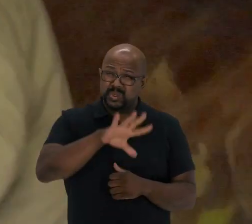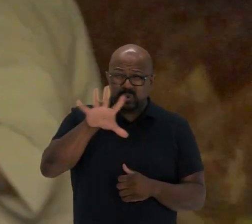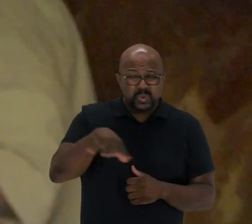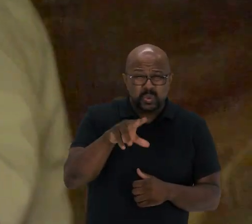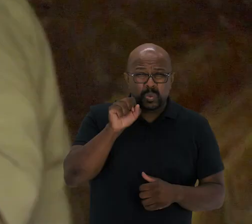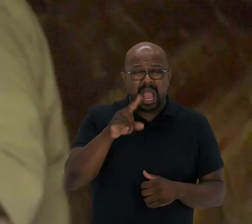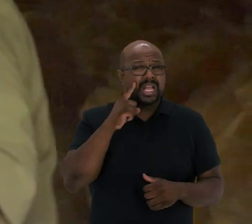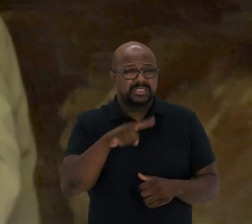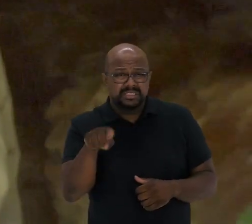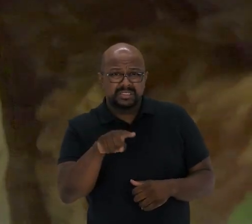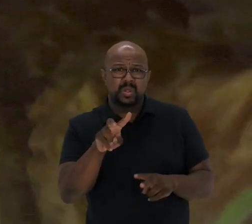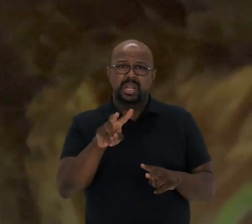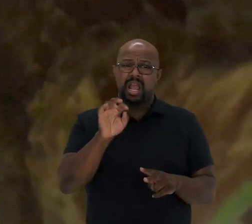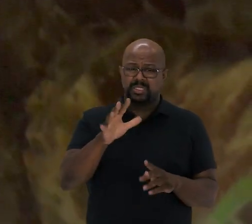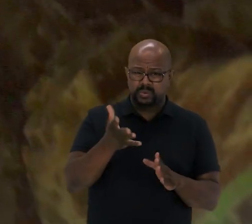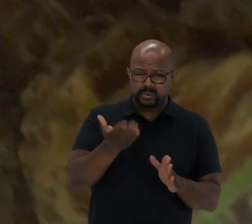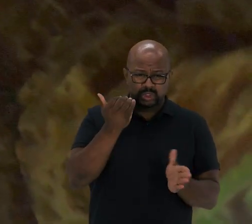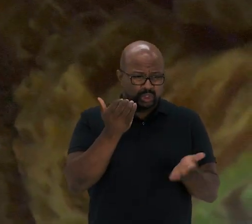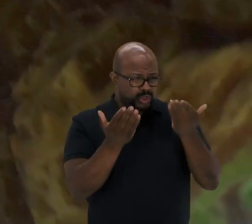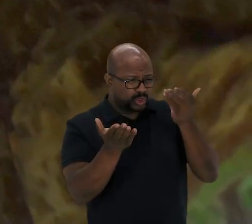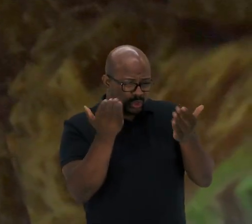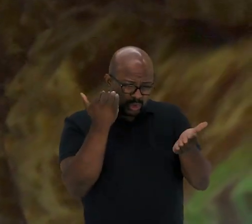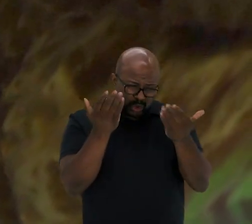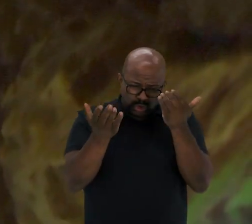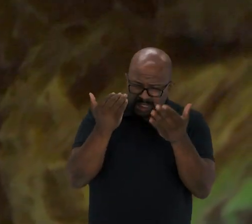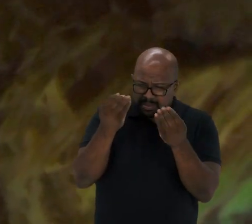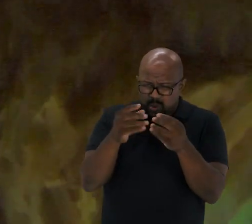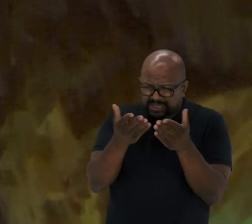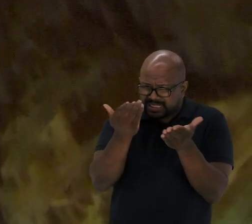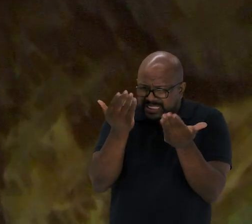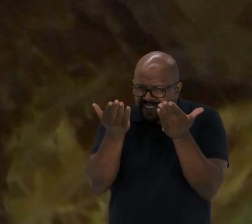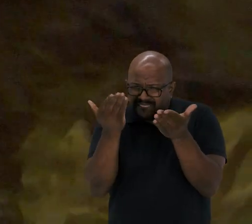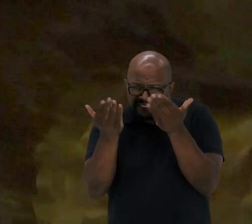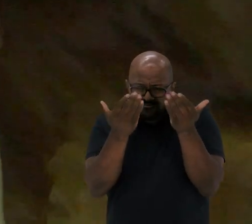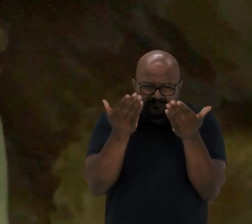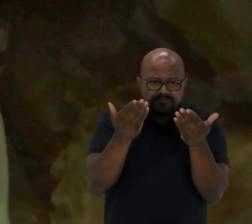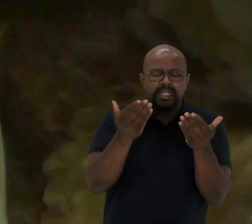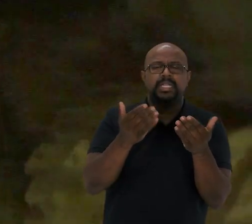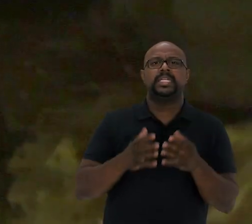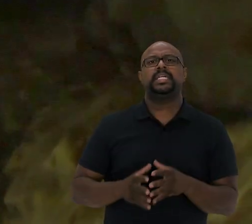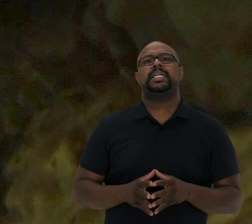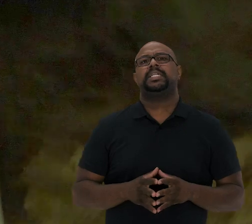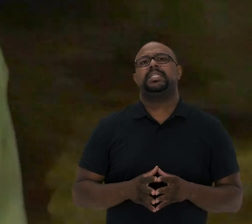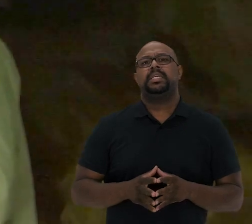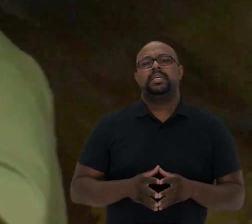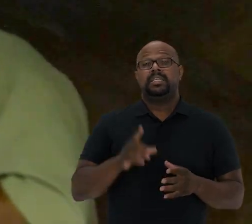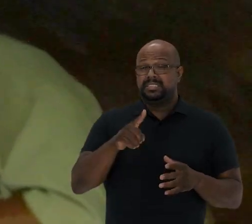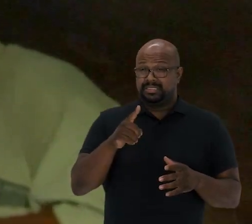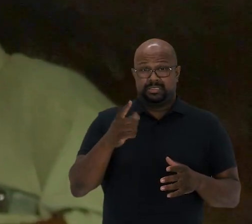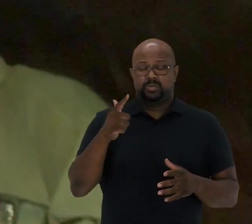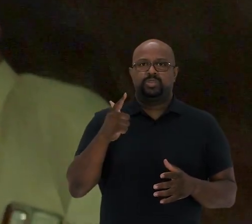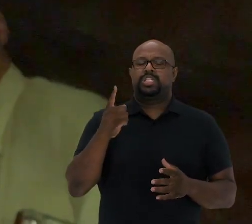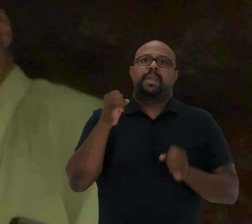e é tudo assim, se vocês olharem, é tirado, muito bem tirado, né?